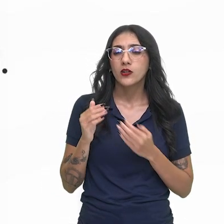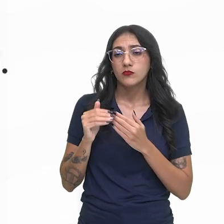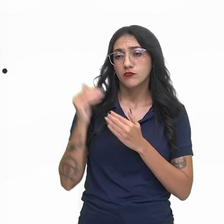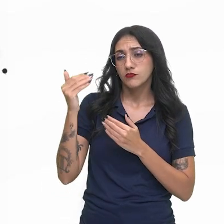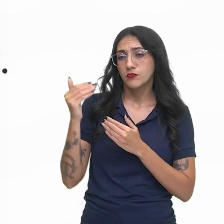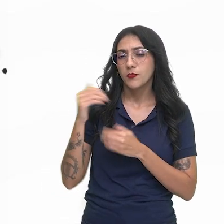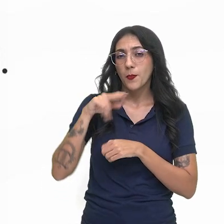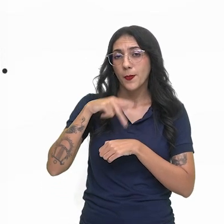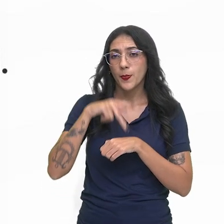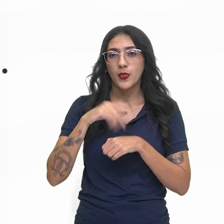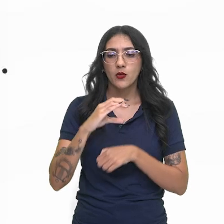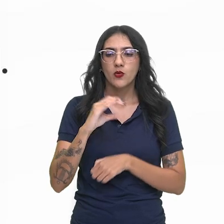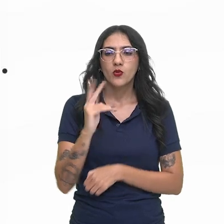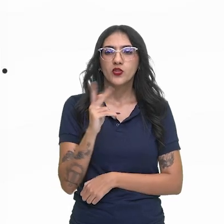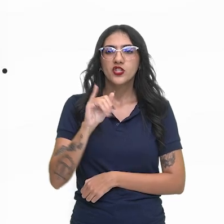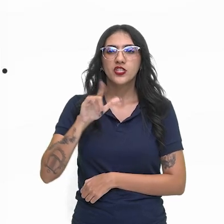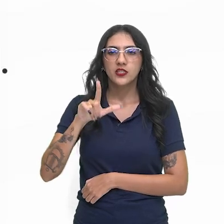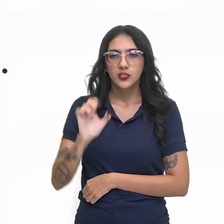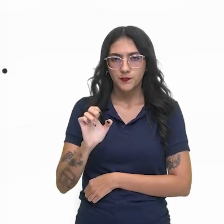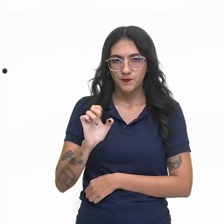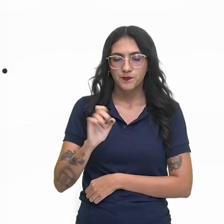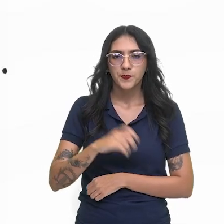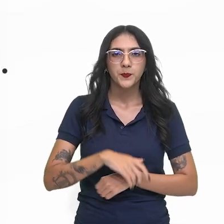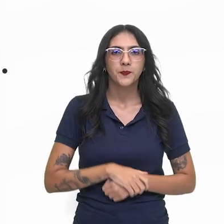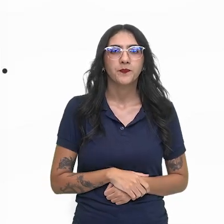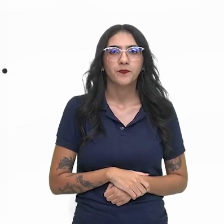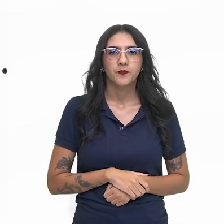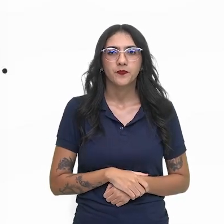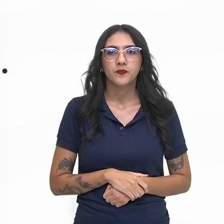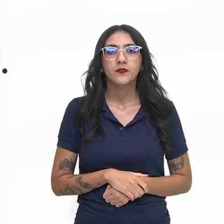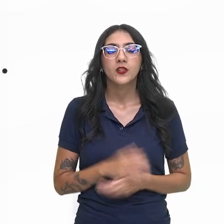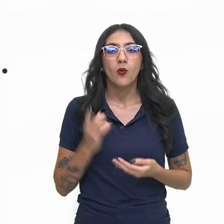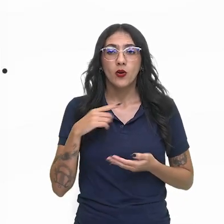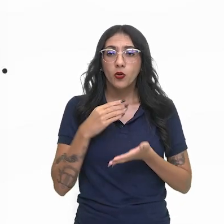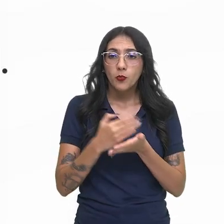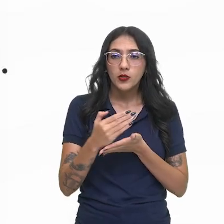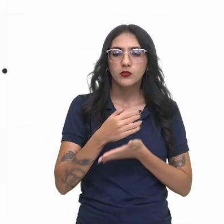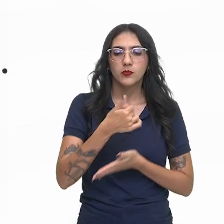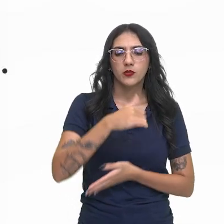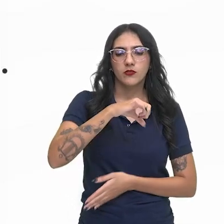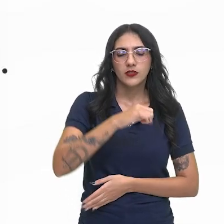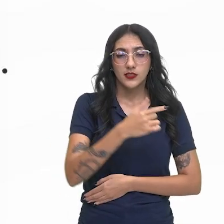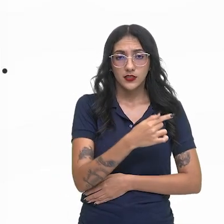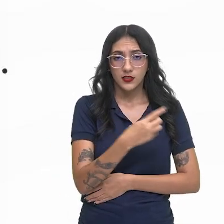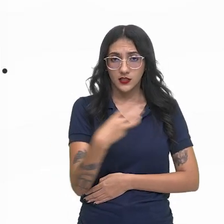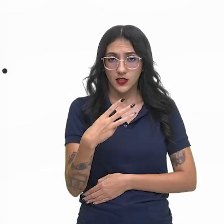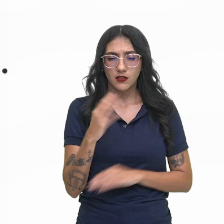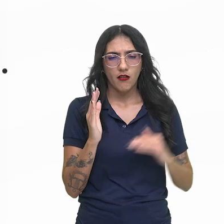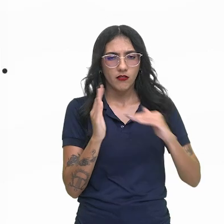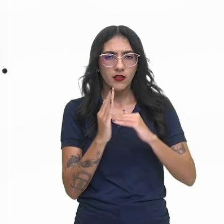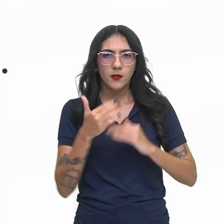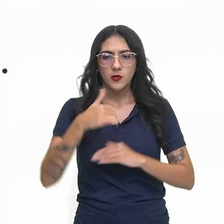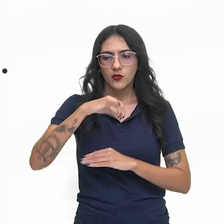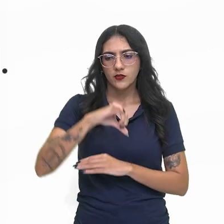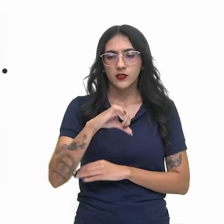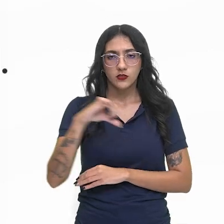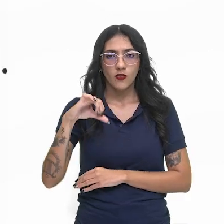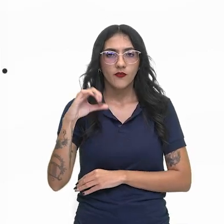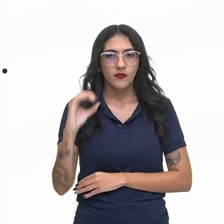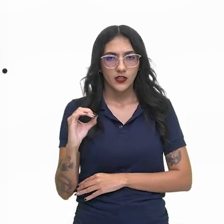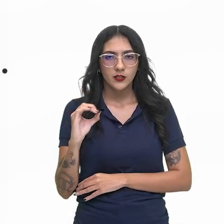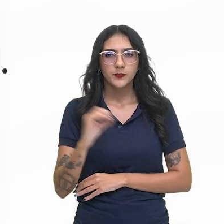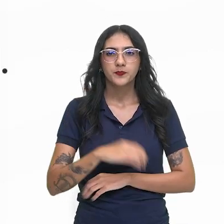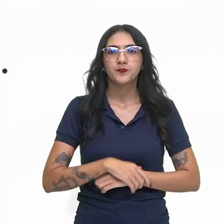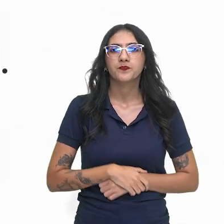chilena. A ditadura chilena estendeu-se de 1973 até